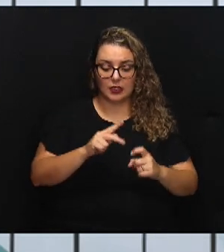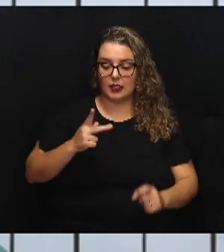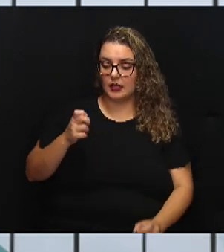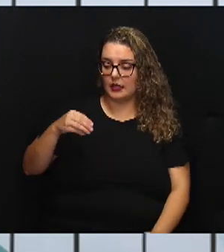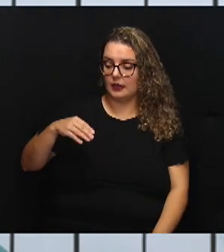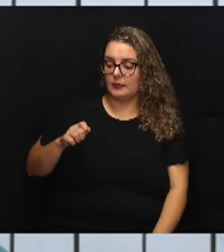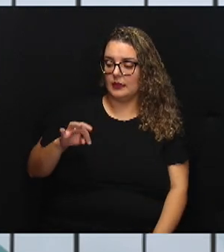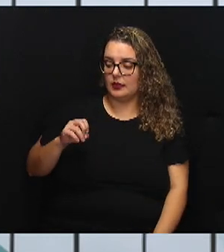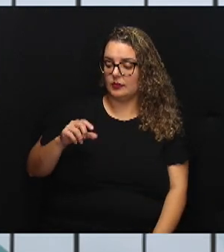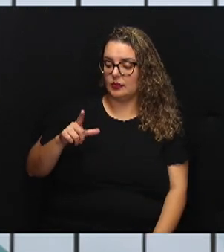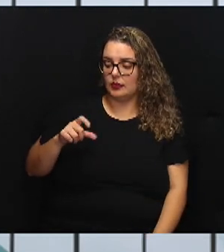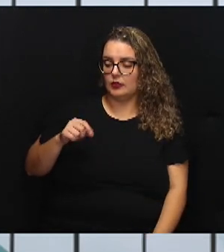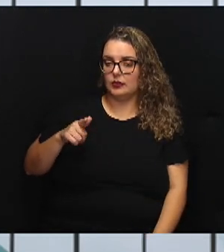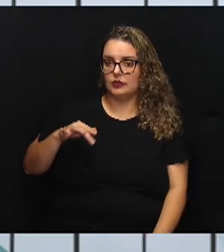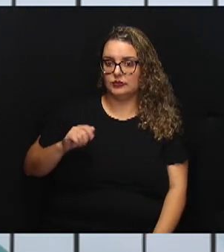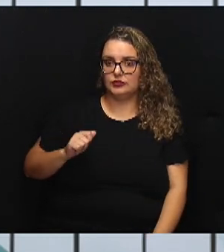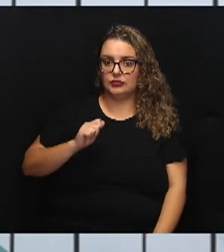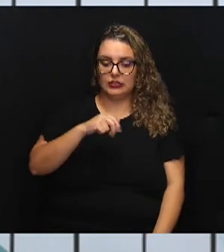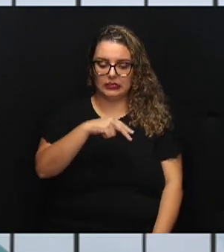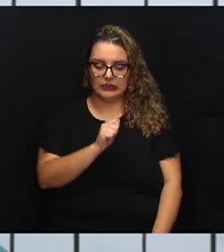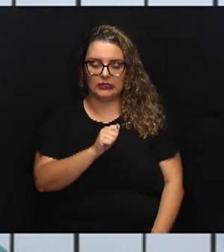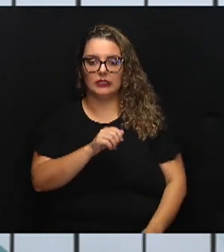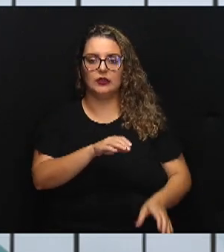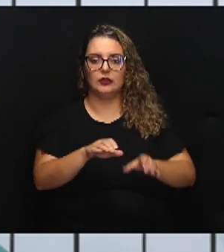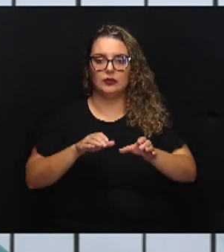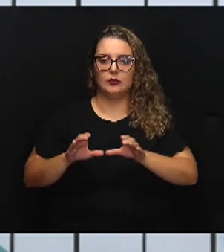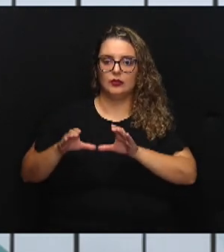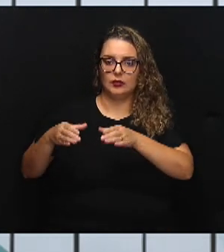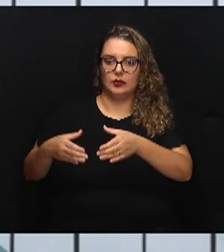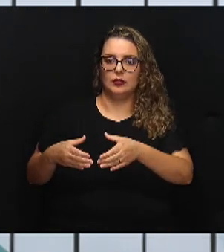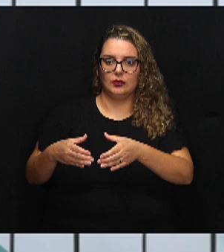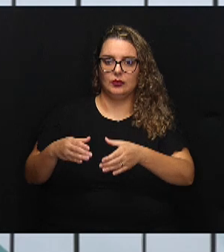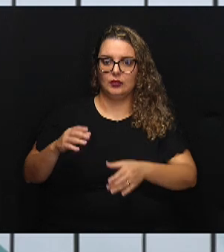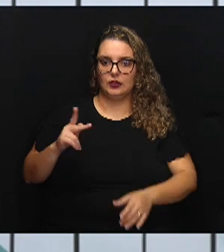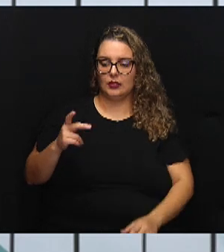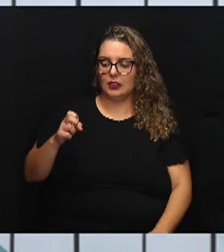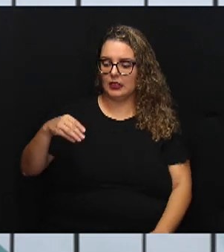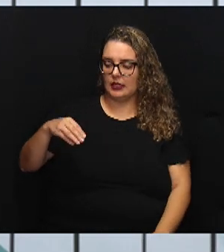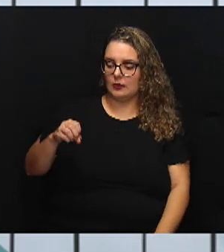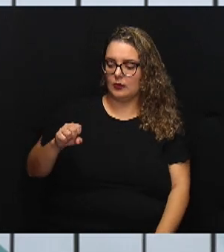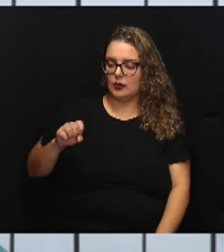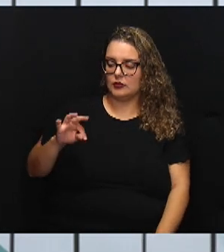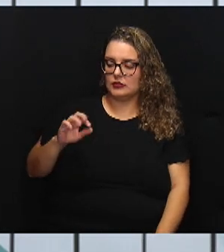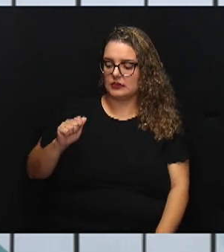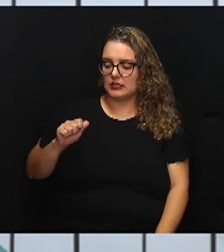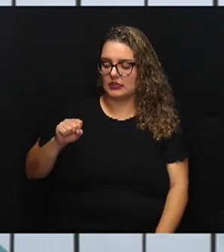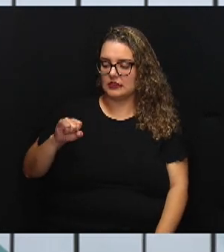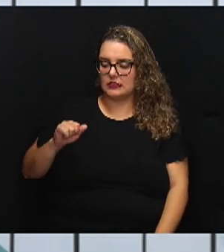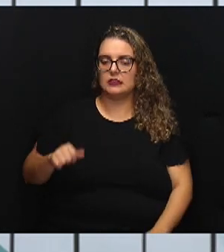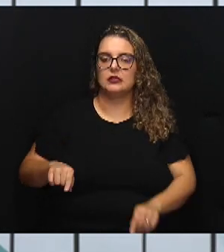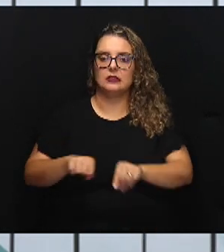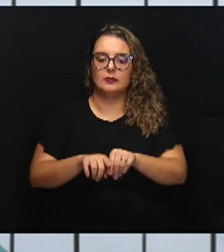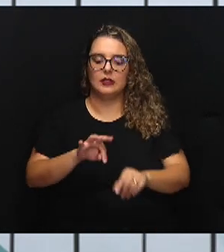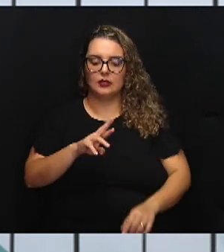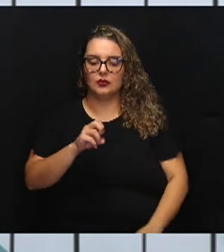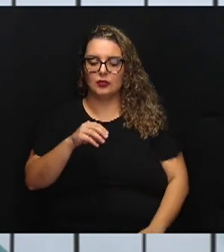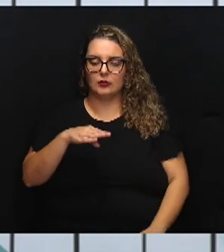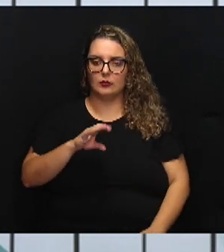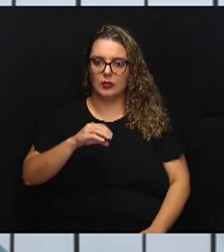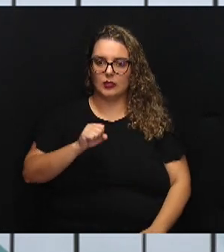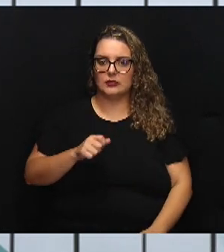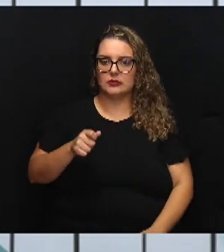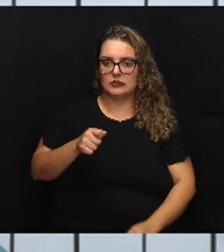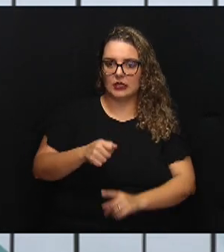hematologista Ana Clara Nissi, coordenadora do Comitê de Hemostasia e Trombose da Associação Brasileira